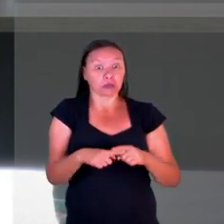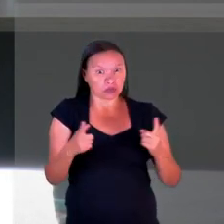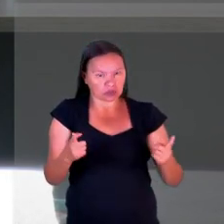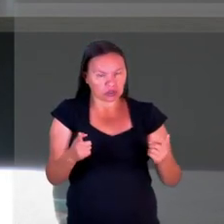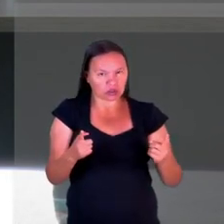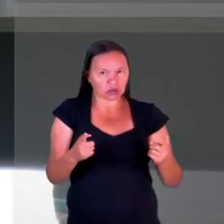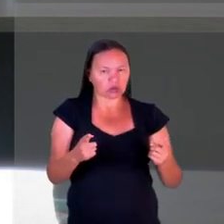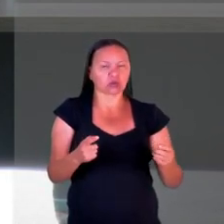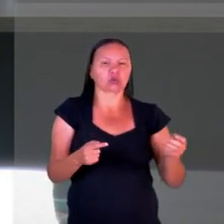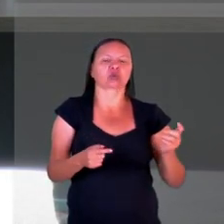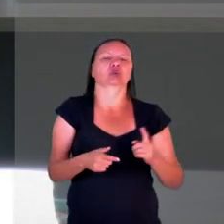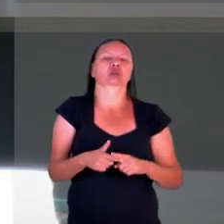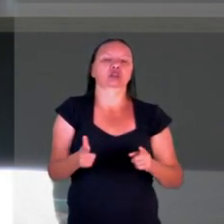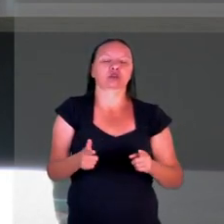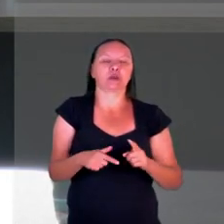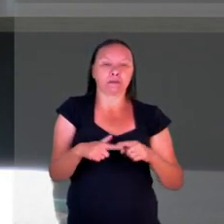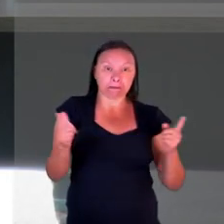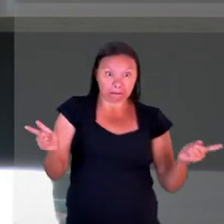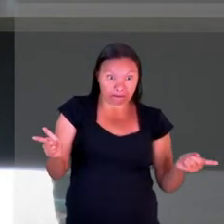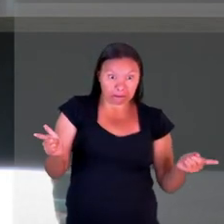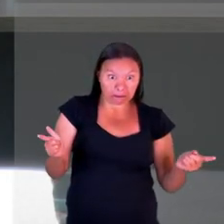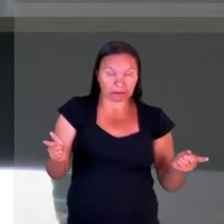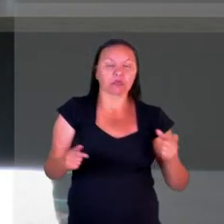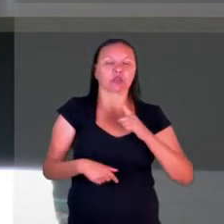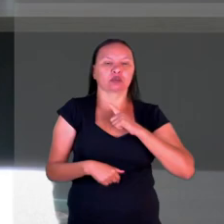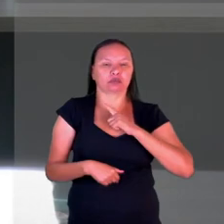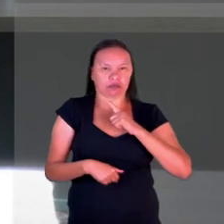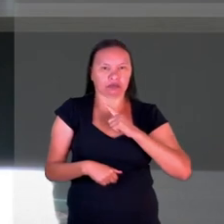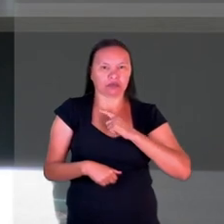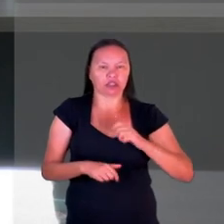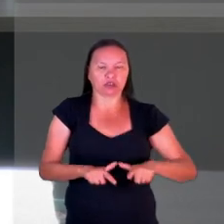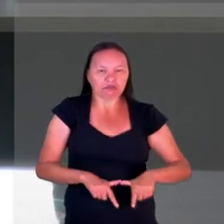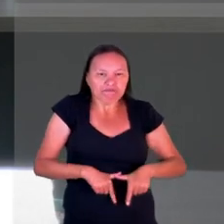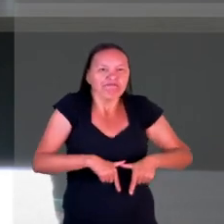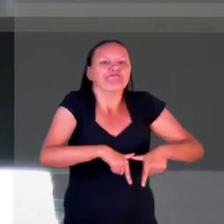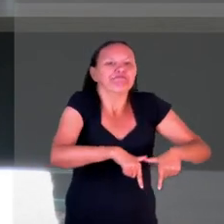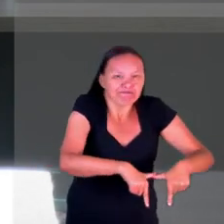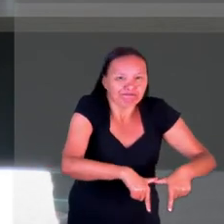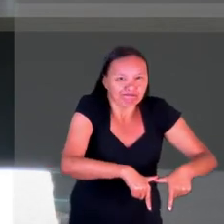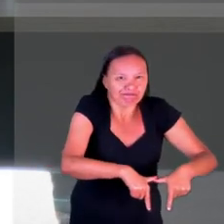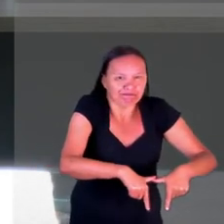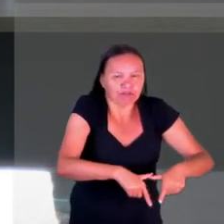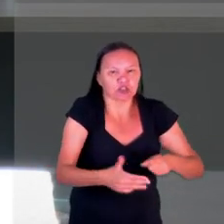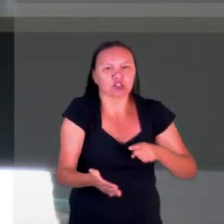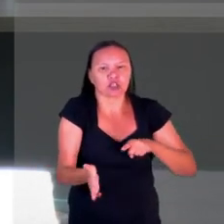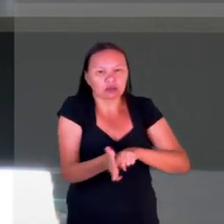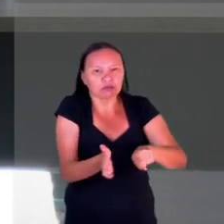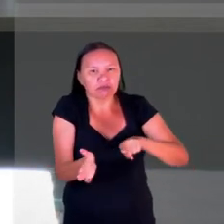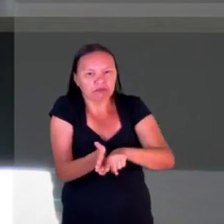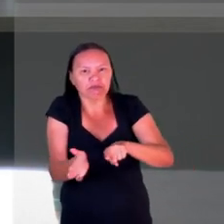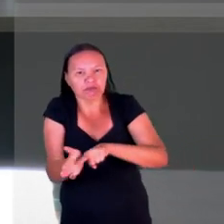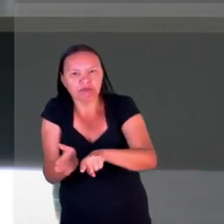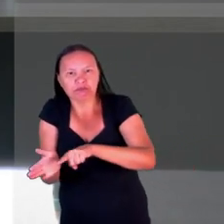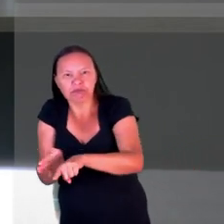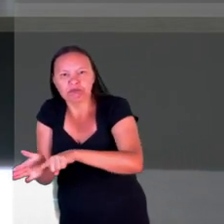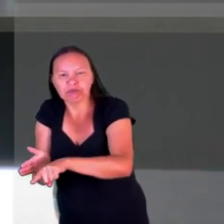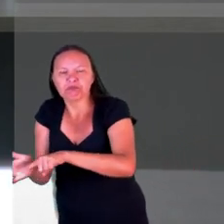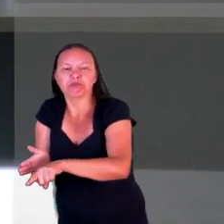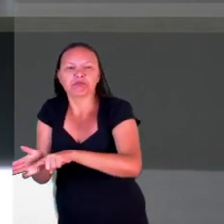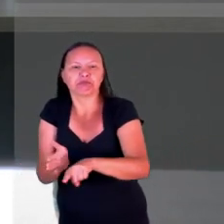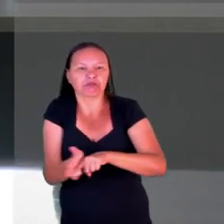acontece eu acho que isso deve ser enfrentado nas nossas investigações e que sá